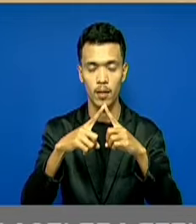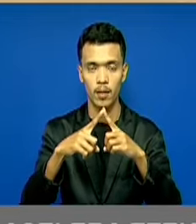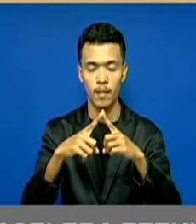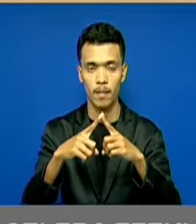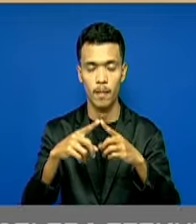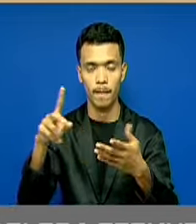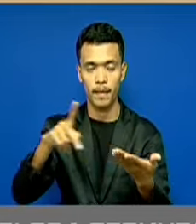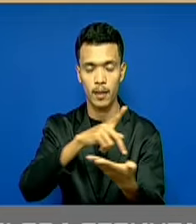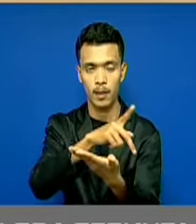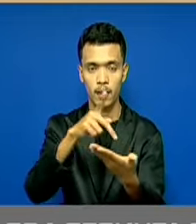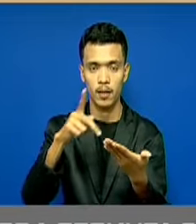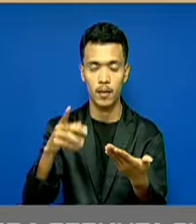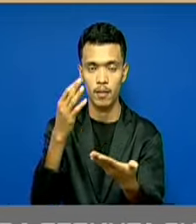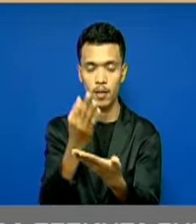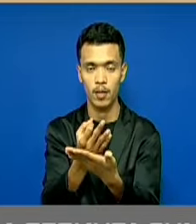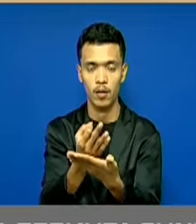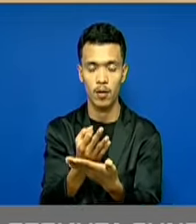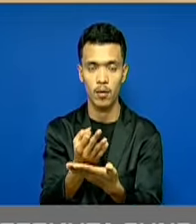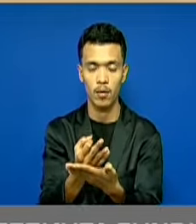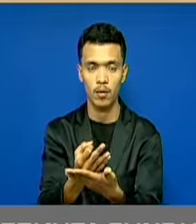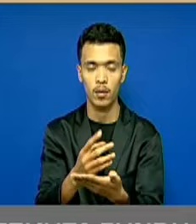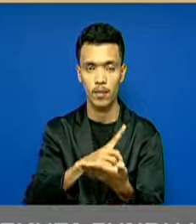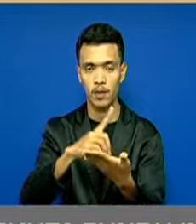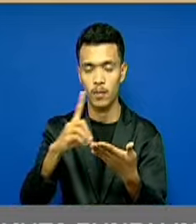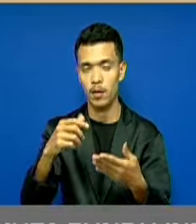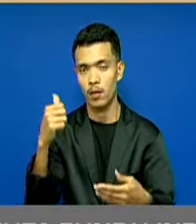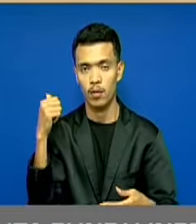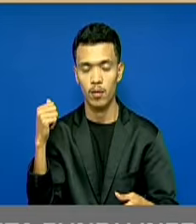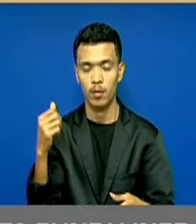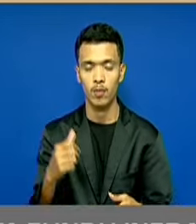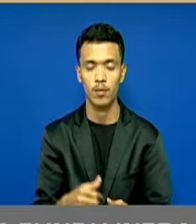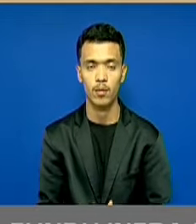ligação ao crime para o capitais, na mesma semana que está a operação.